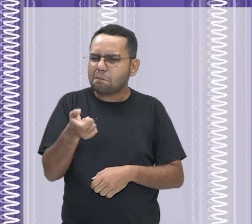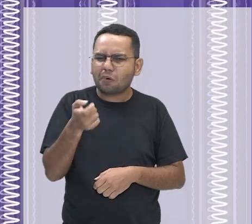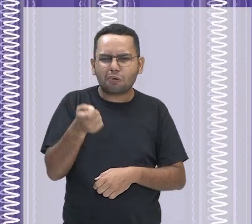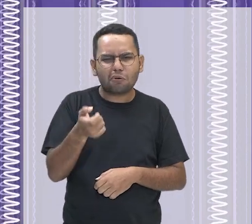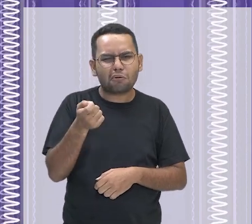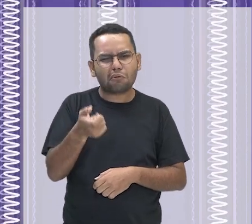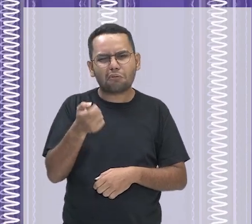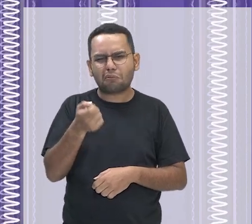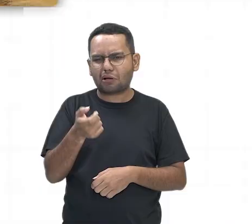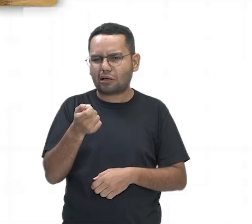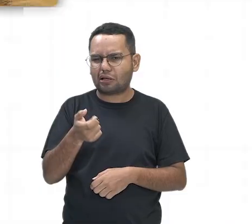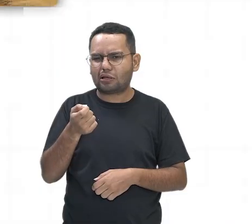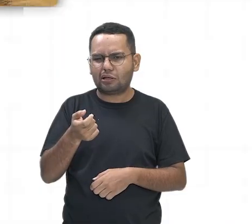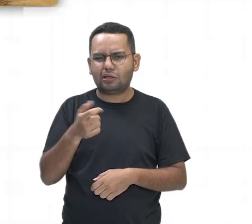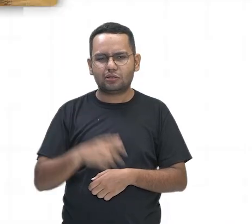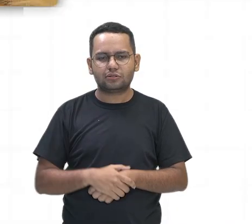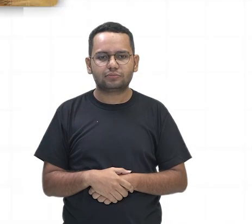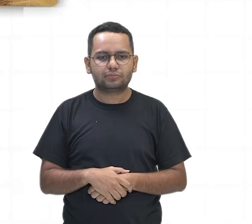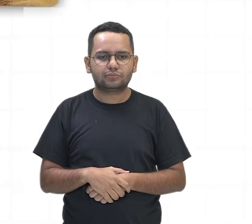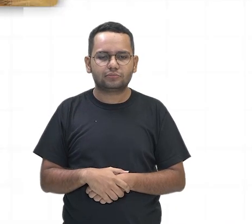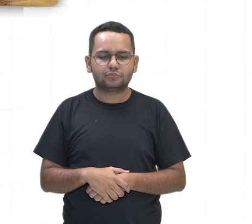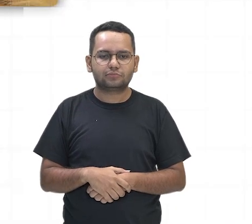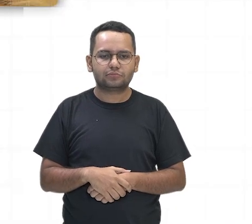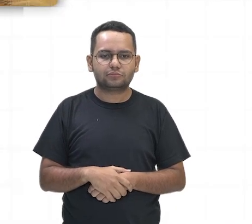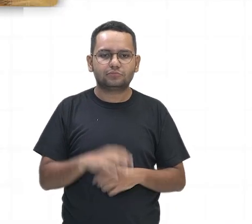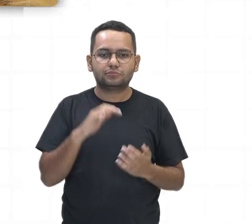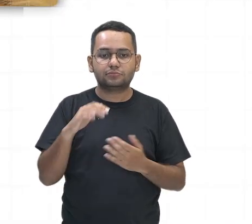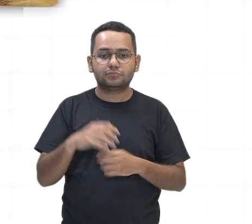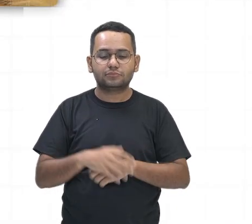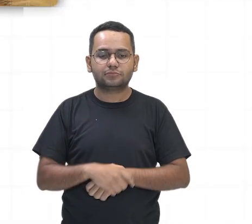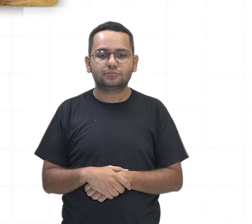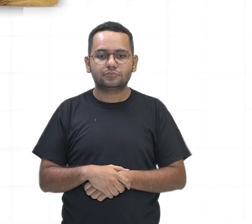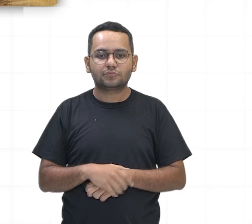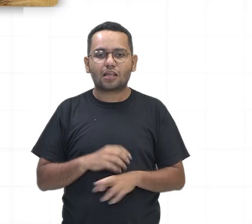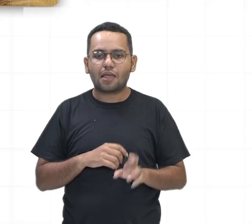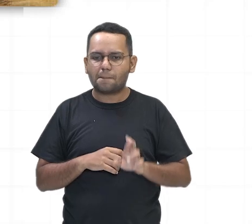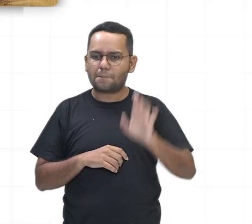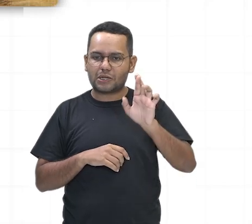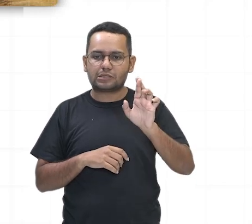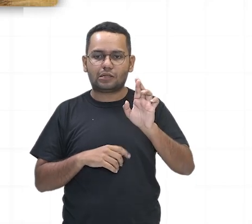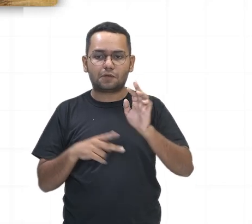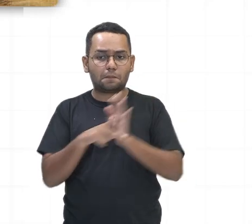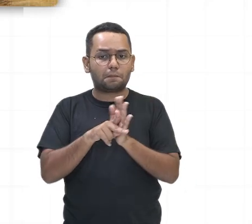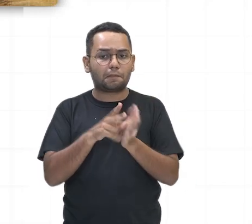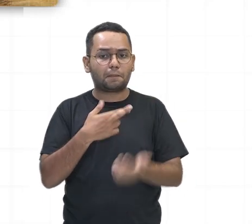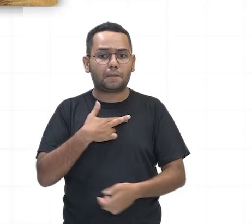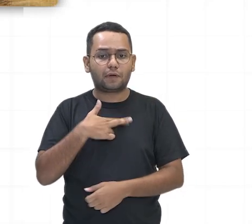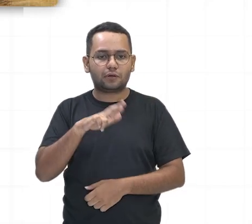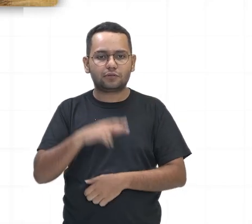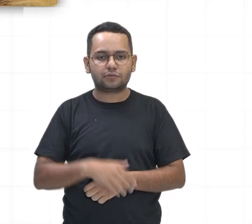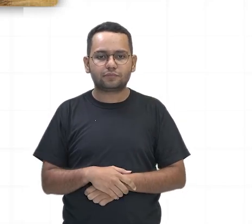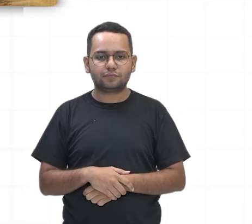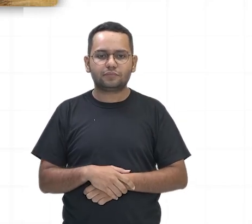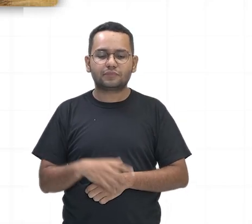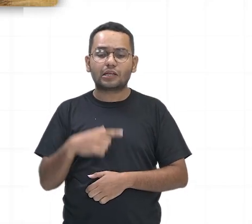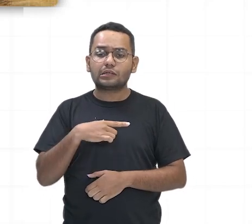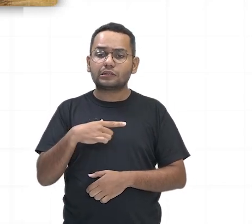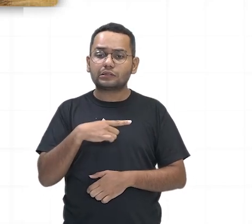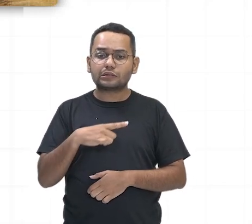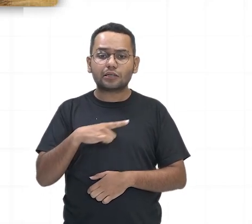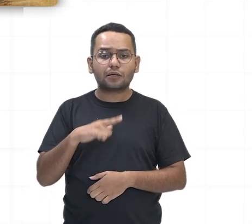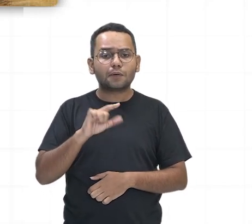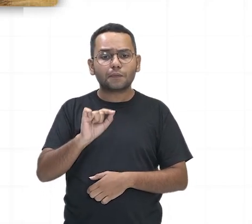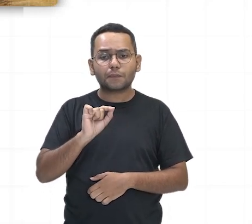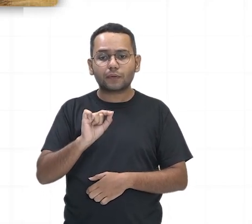se dedicam tanto. Os pregadores e líderes religiosos são os